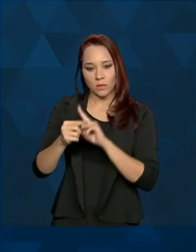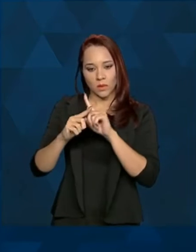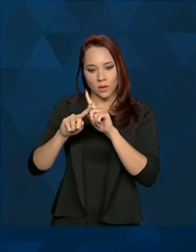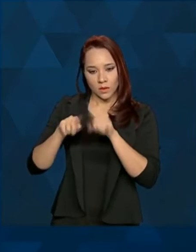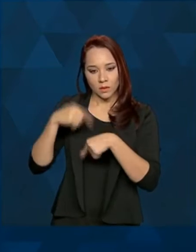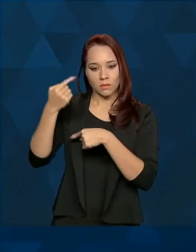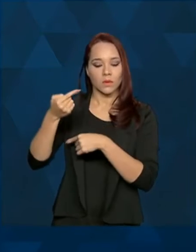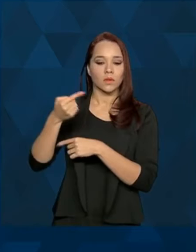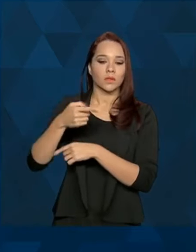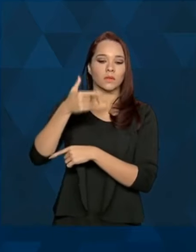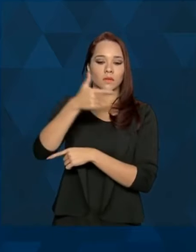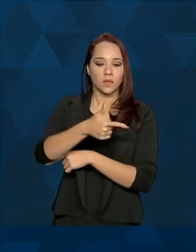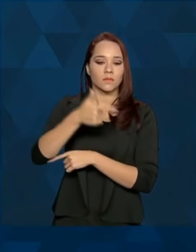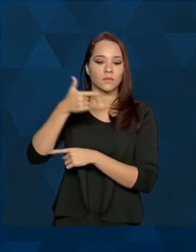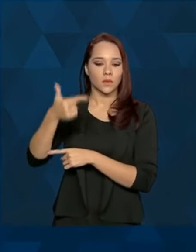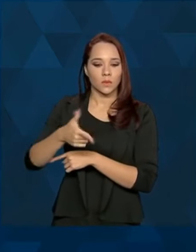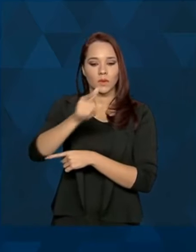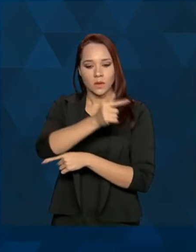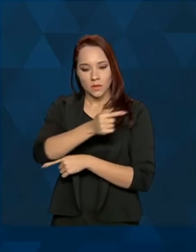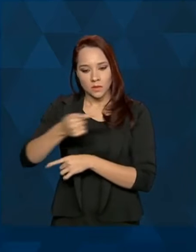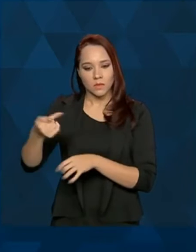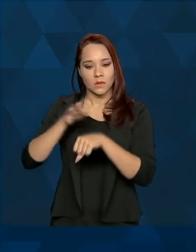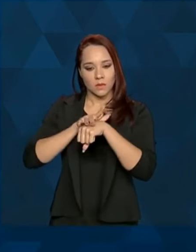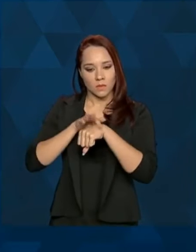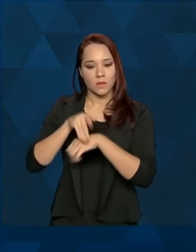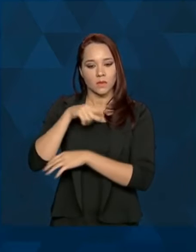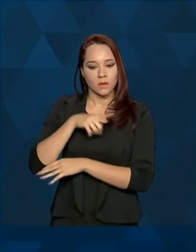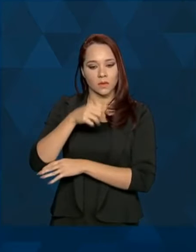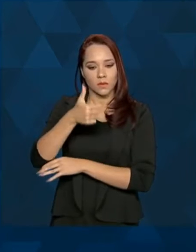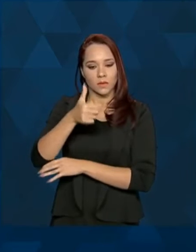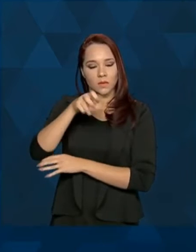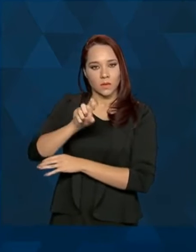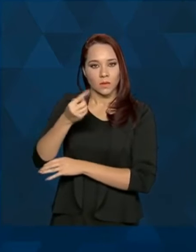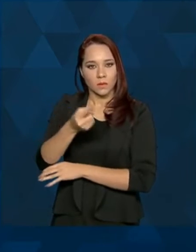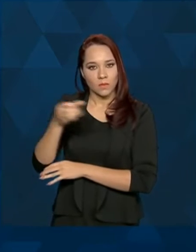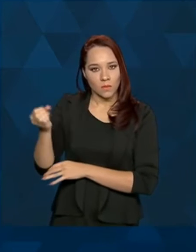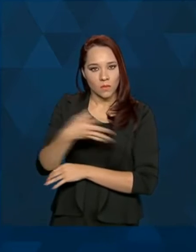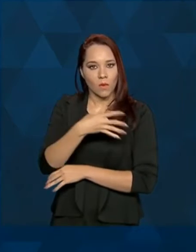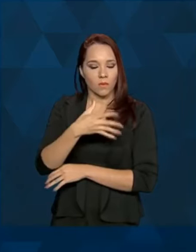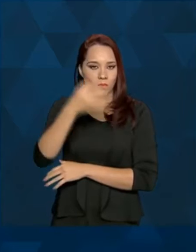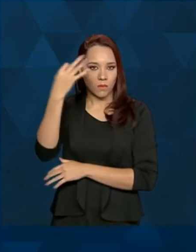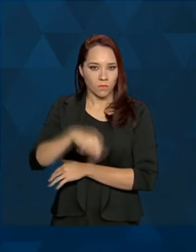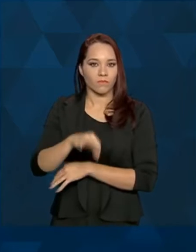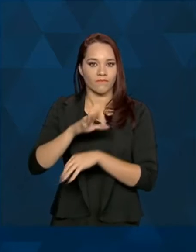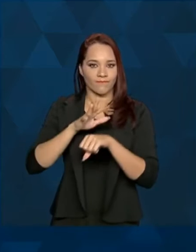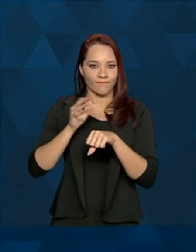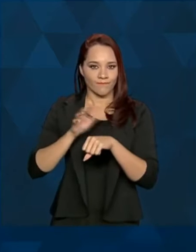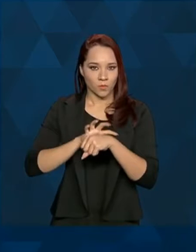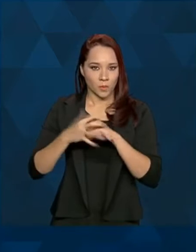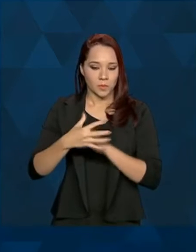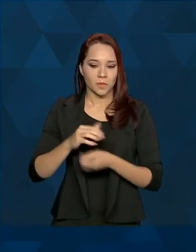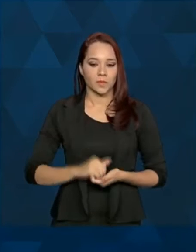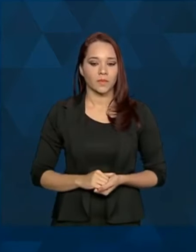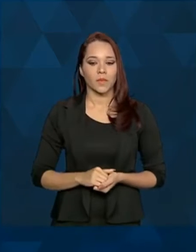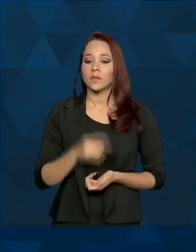22ª semana epidemiológica tivemos 151 novos casos de Covid. Você verifica